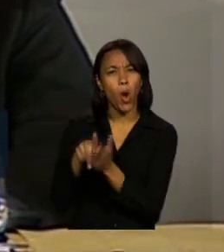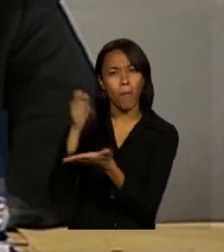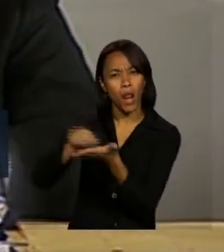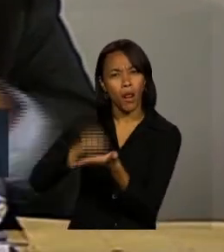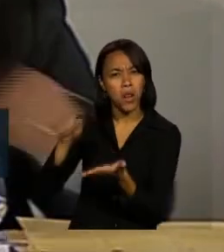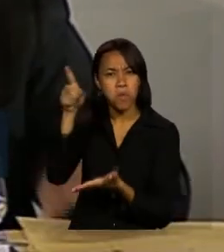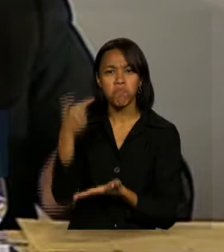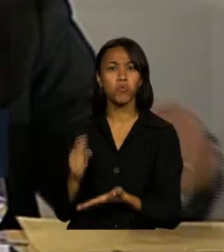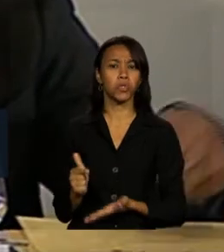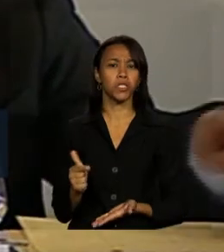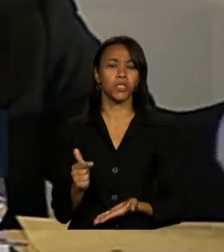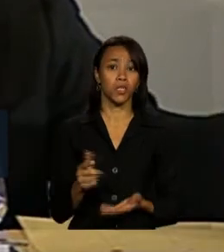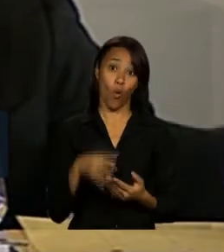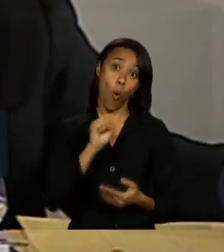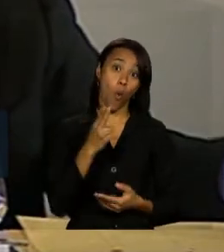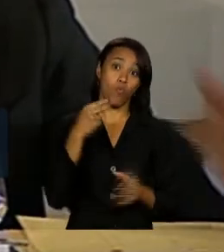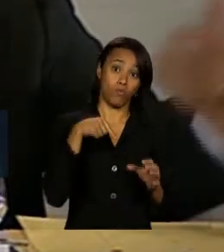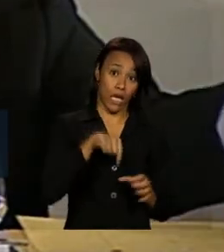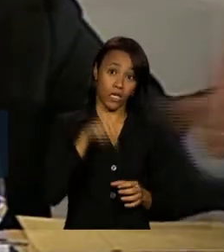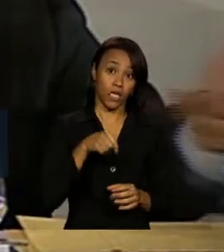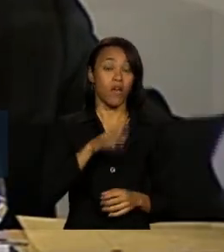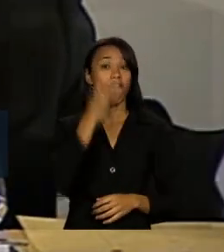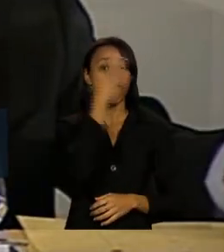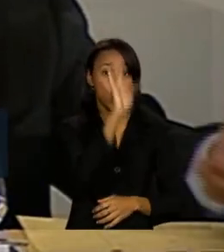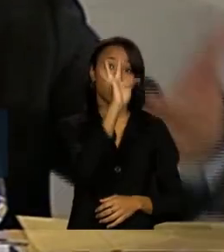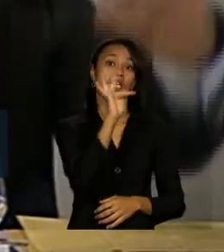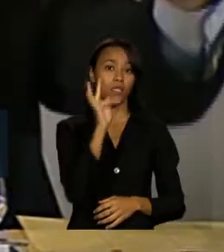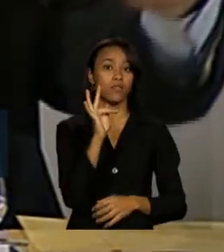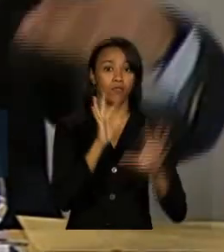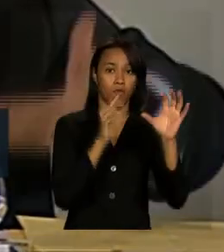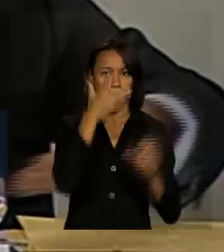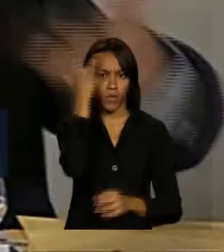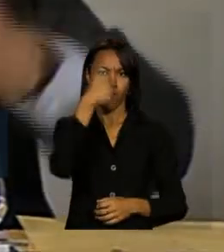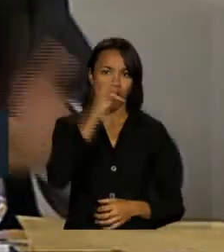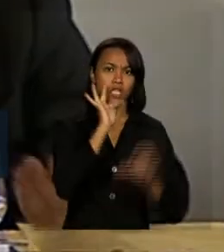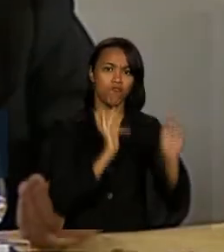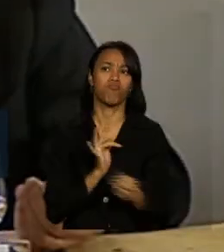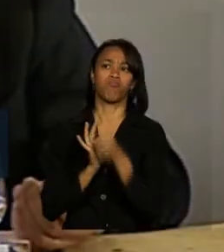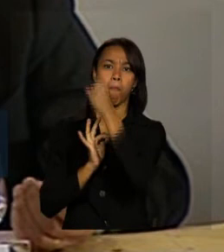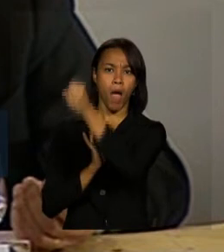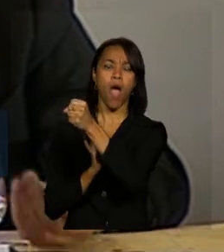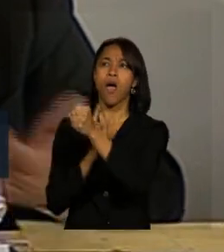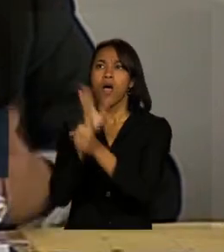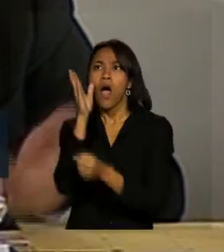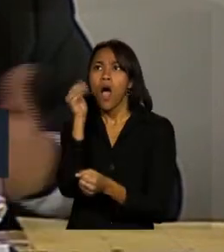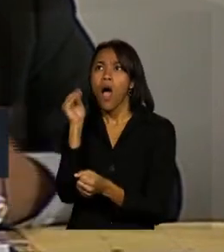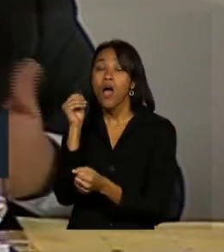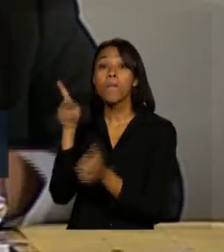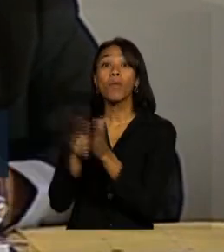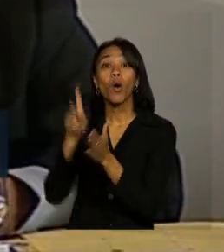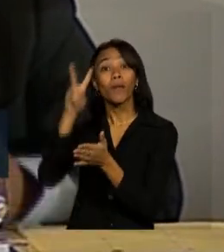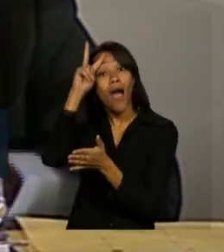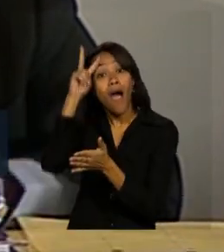que levassem um historiador francês normal a escrever a história da África. Então, o esforço